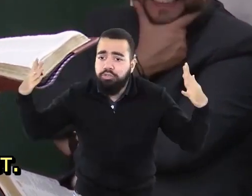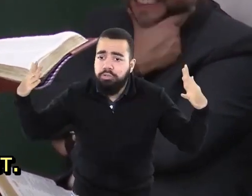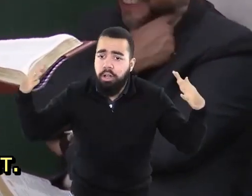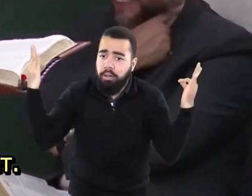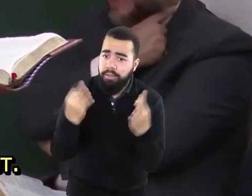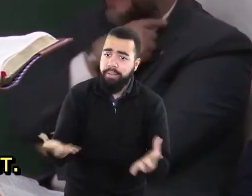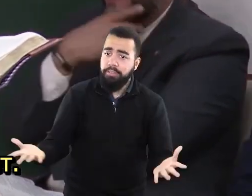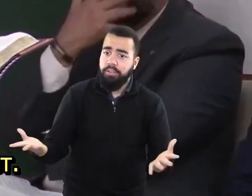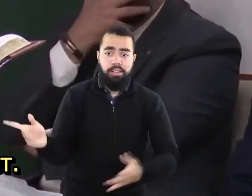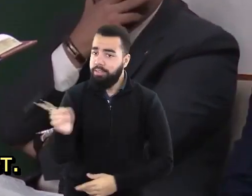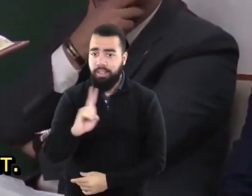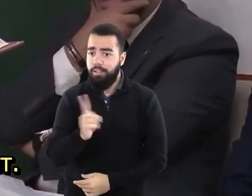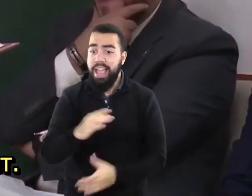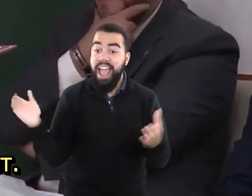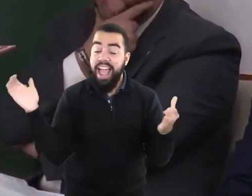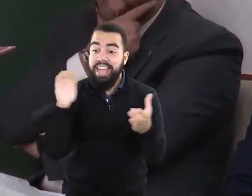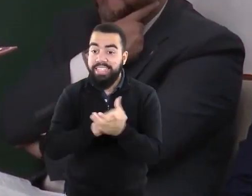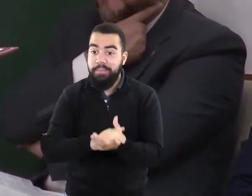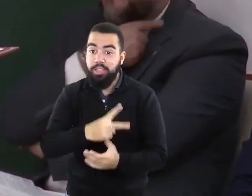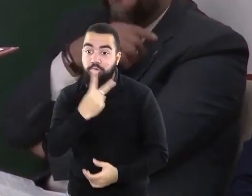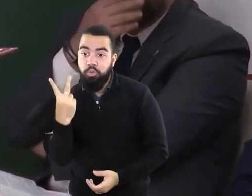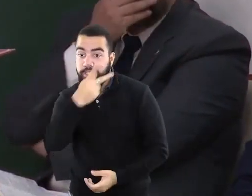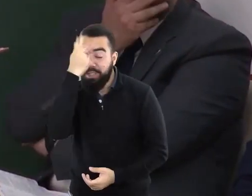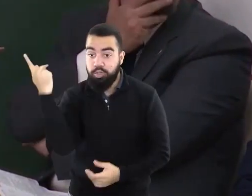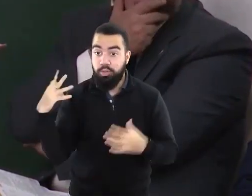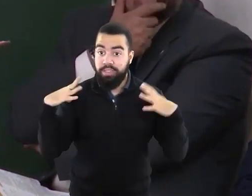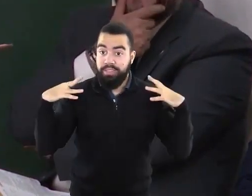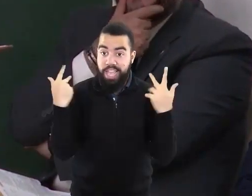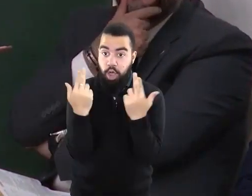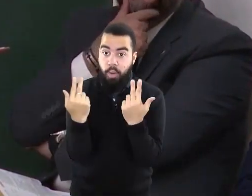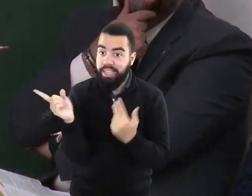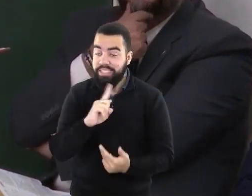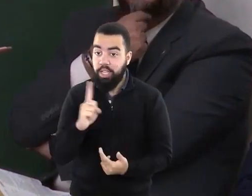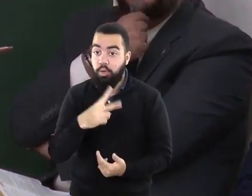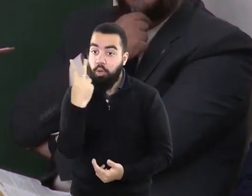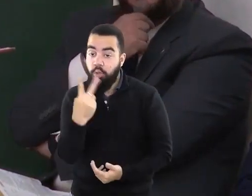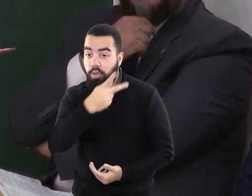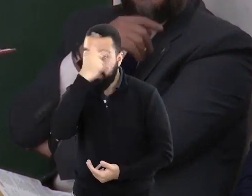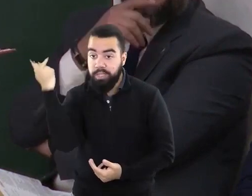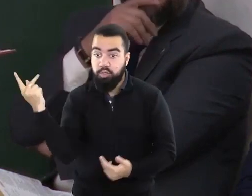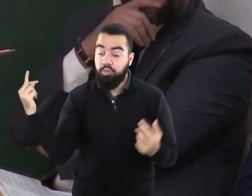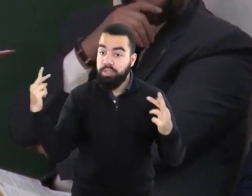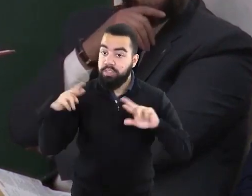Casamento não é a união de dois iguais, não. É a união de dois diferentes.